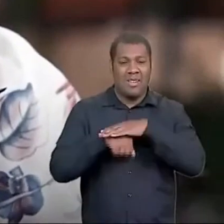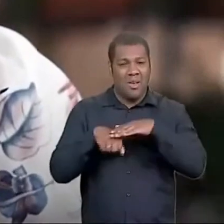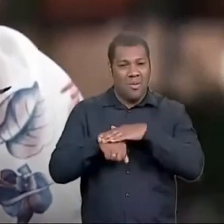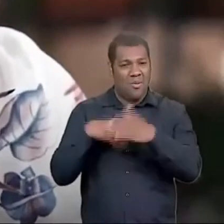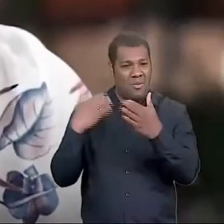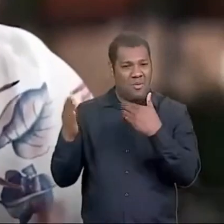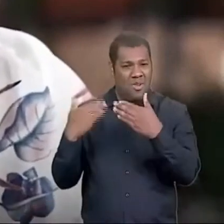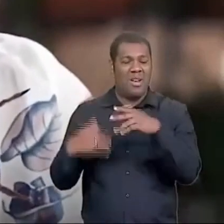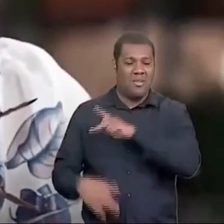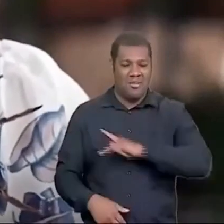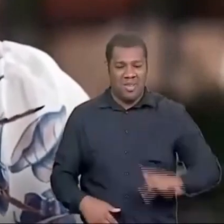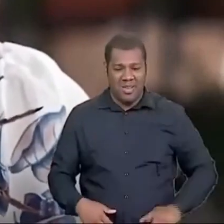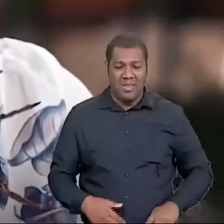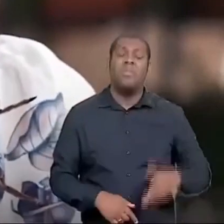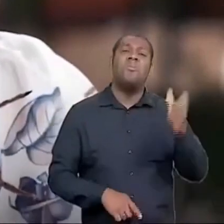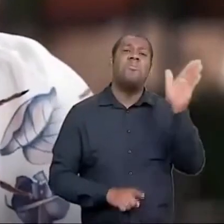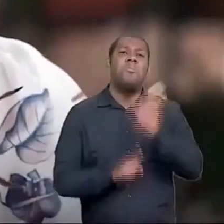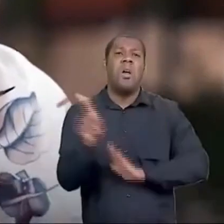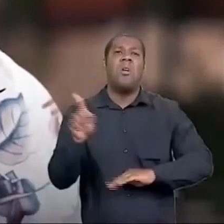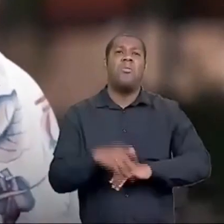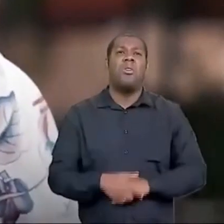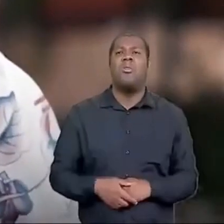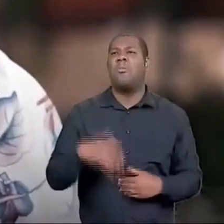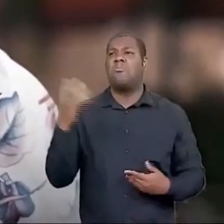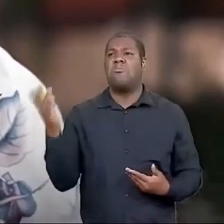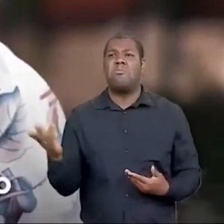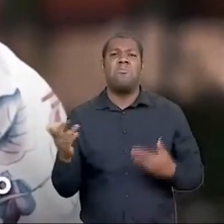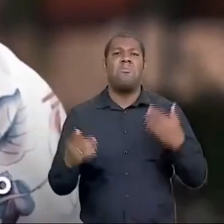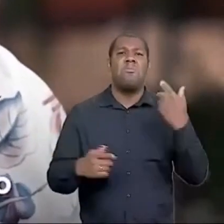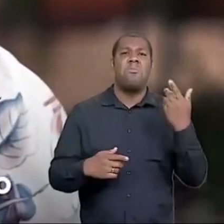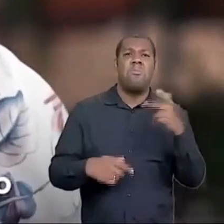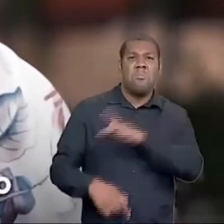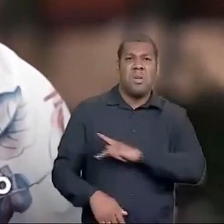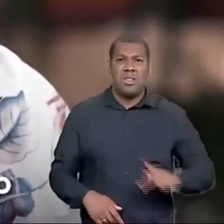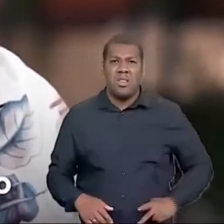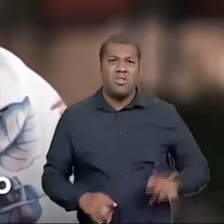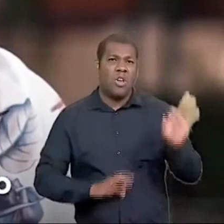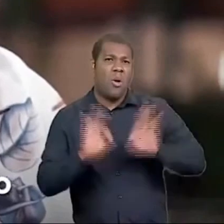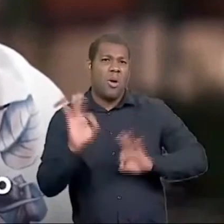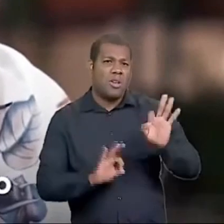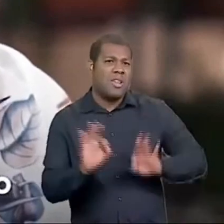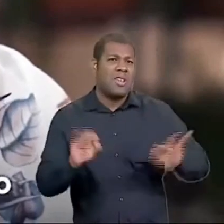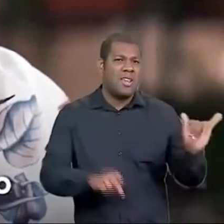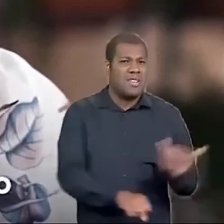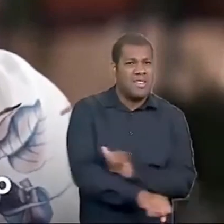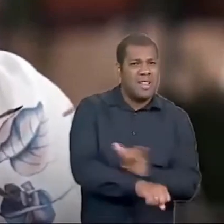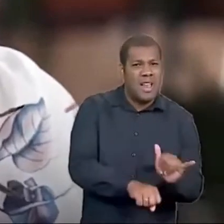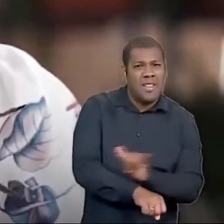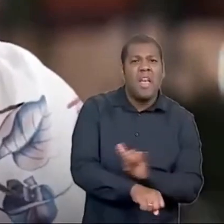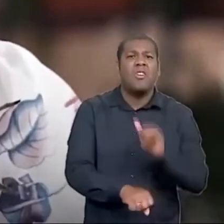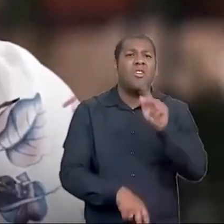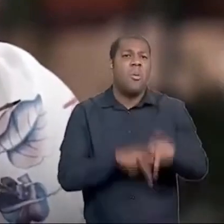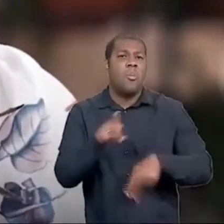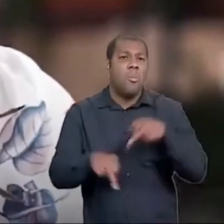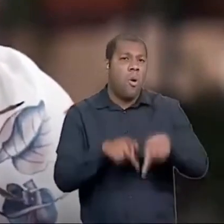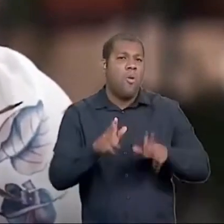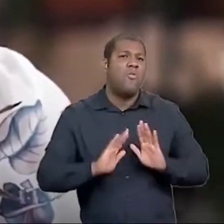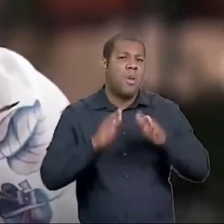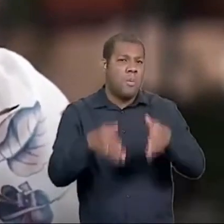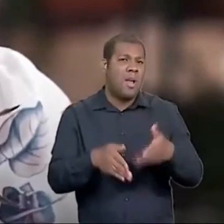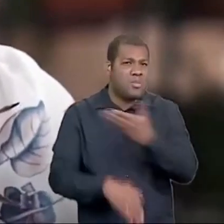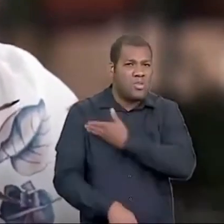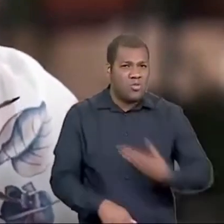quais são as preocupações e quais são os organismos de participação popular do seu governo para os